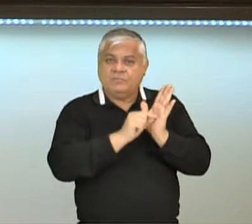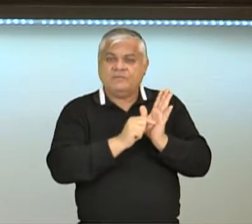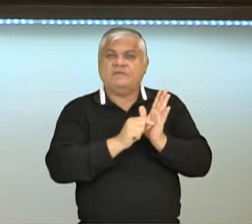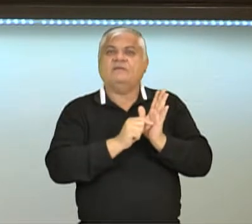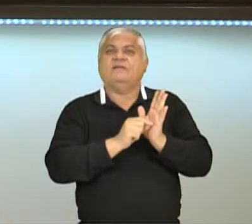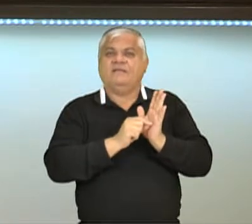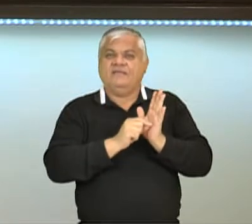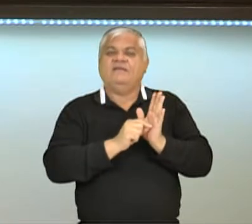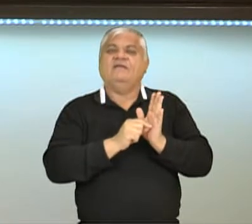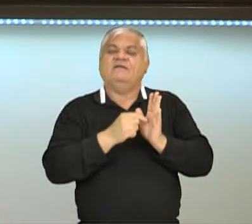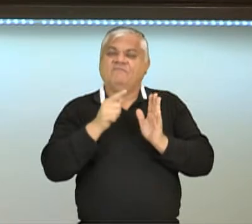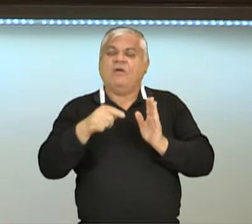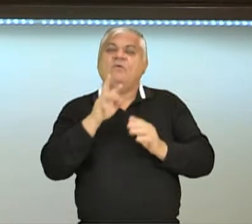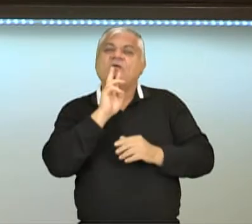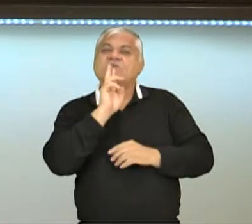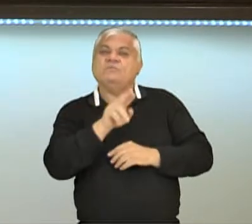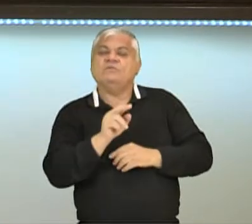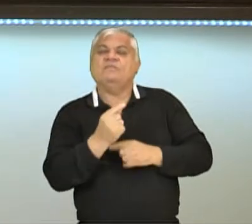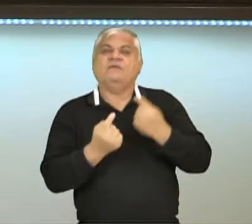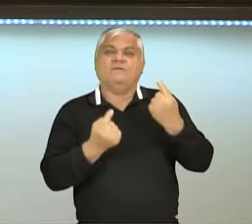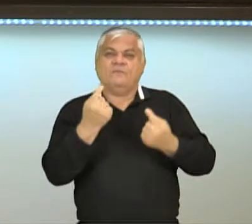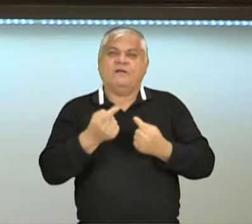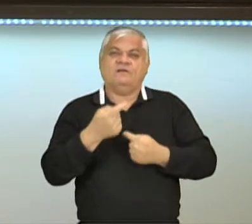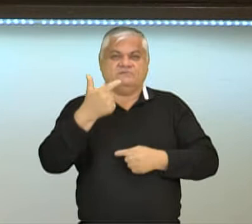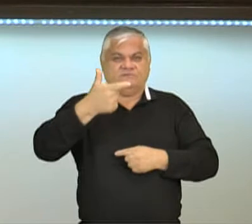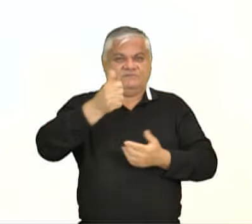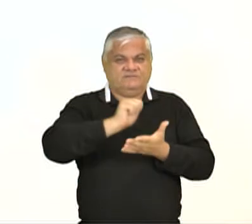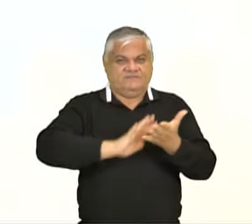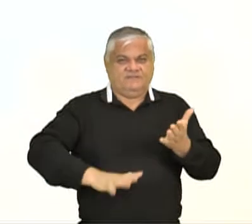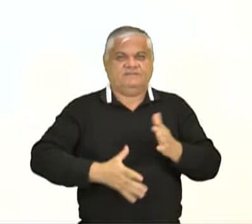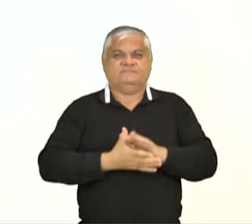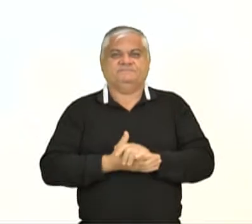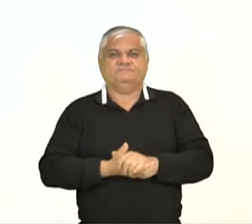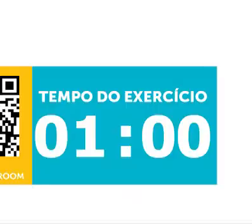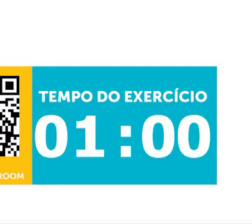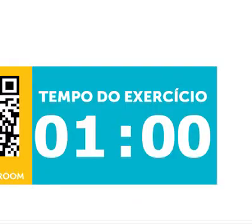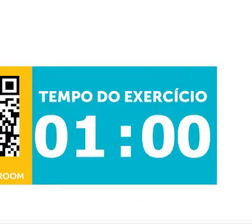relida, tá? E vão responder aí a nossa segunda atividade.